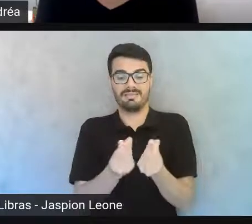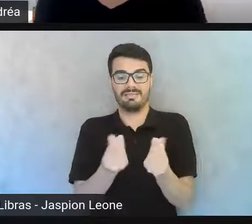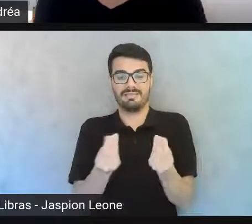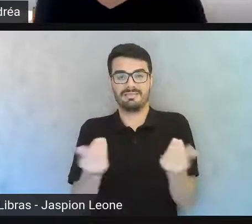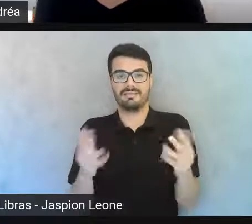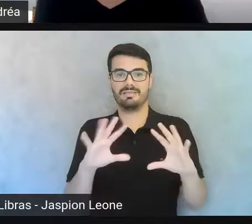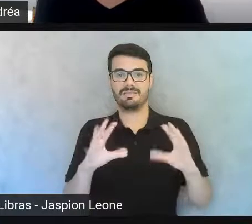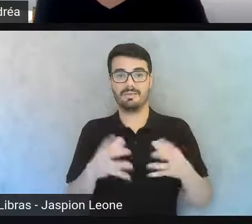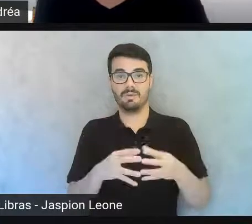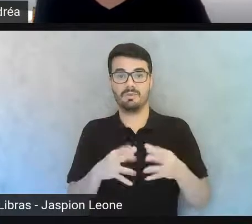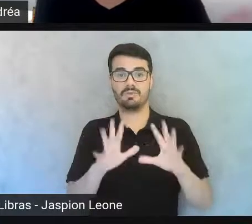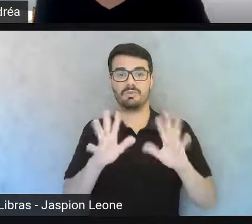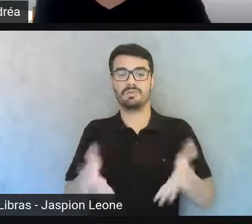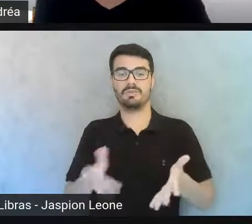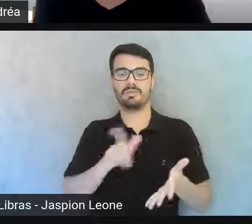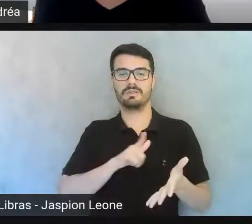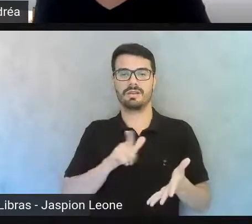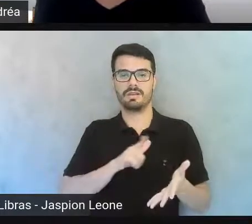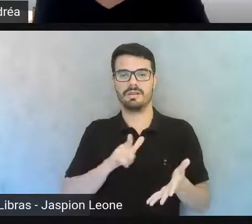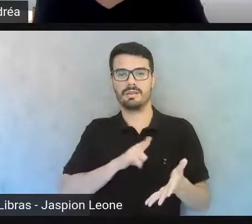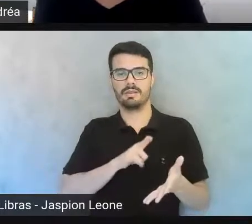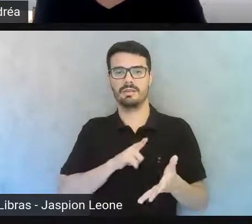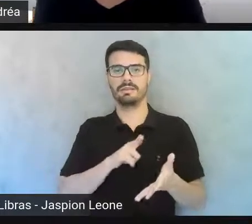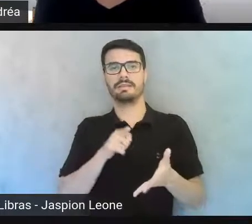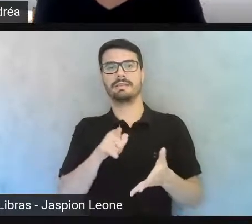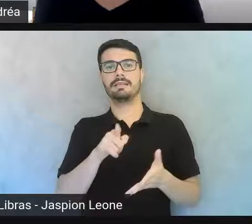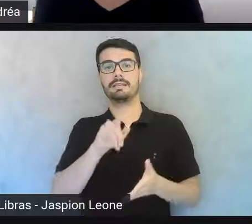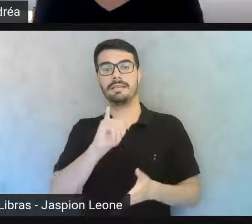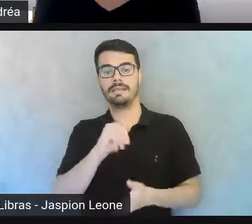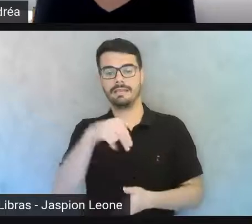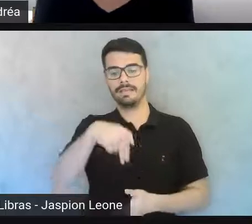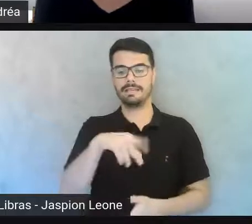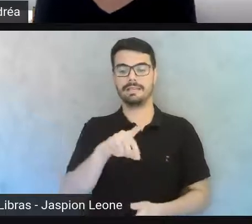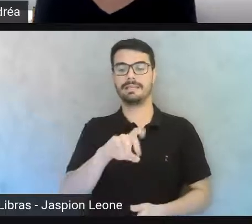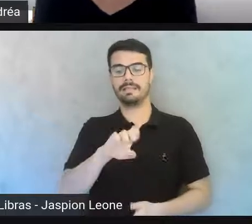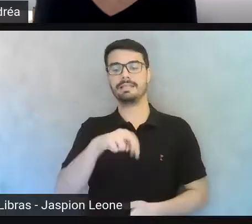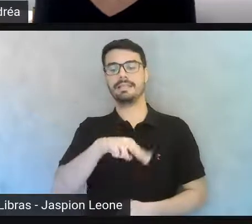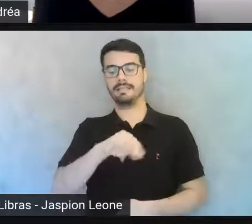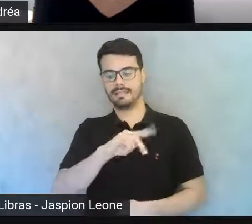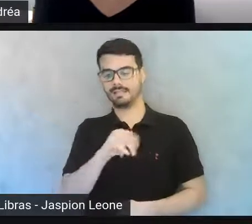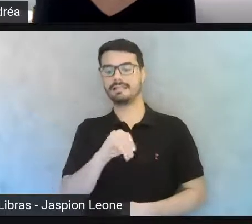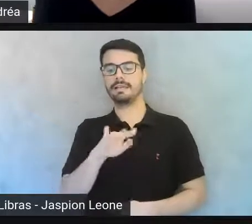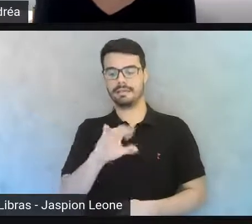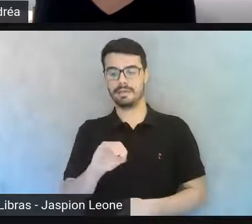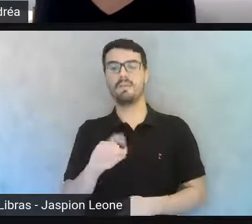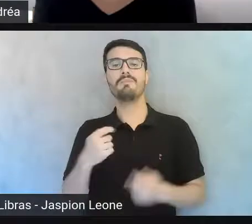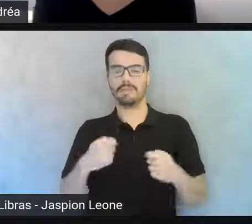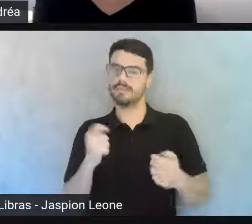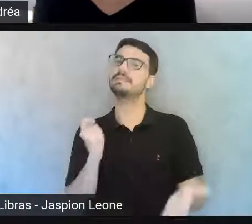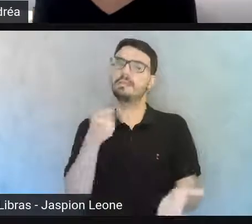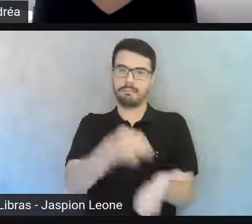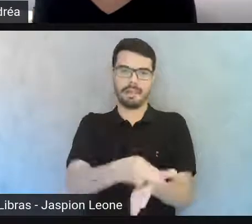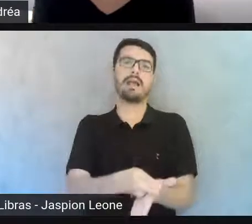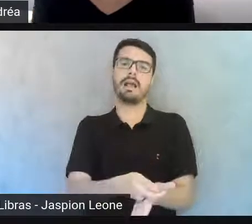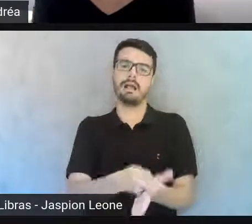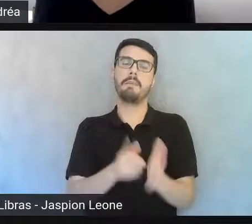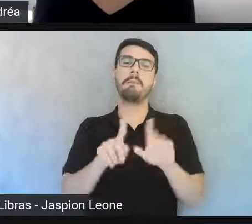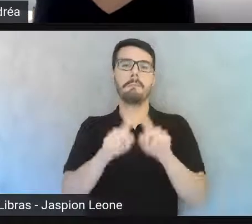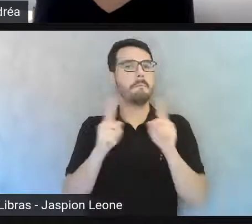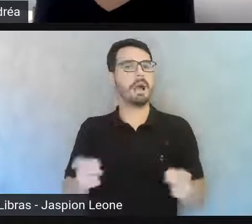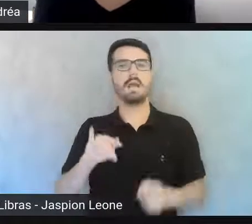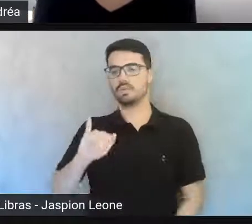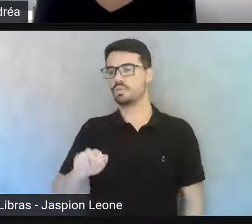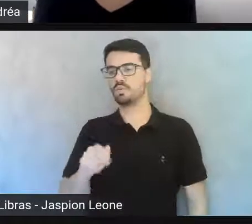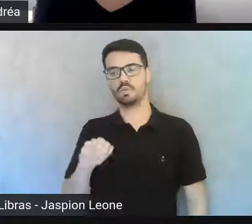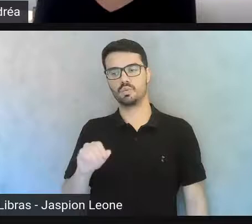estiver enquadrado no preceito indenizatório, a gente vai ter que pagar, né? Acho que era isso só. Mas o resto o João está perfeitamente